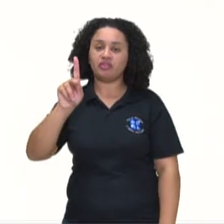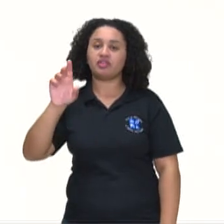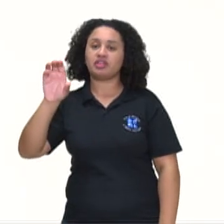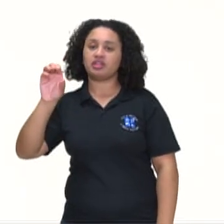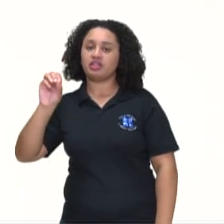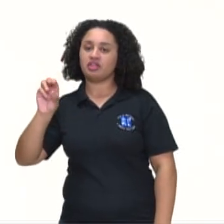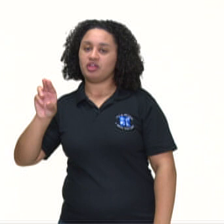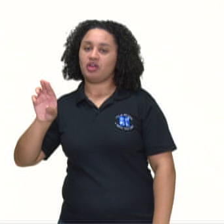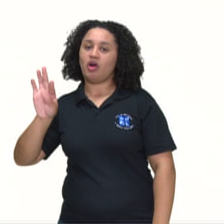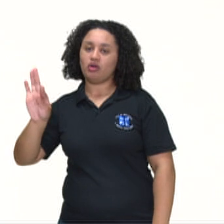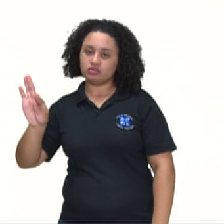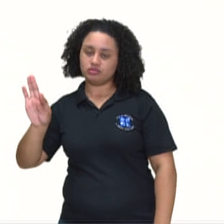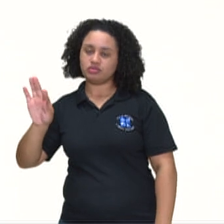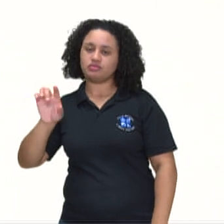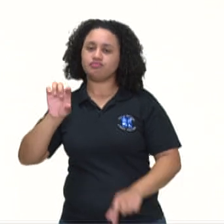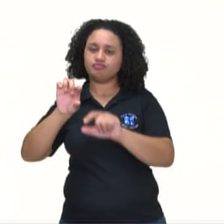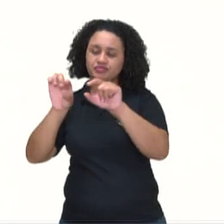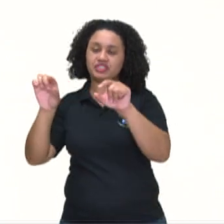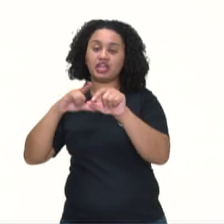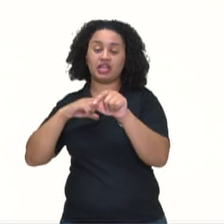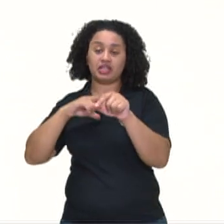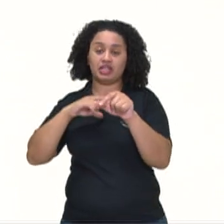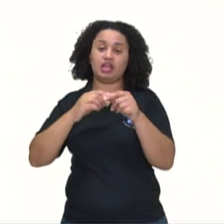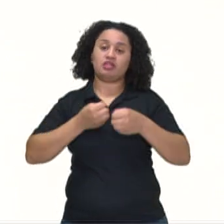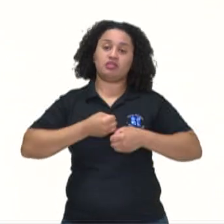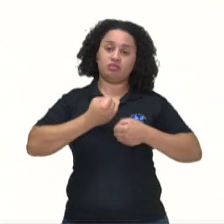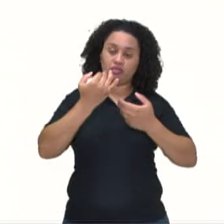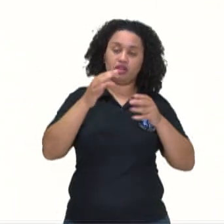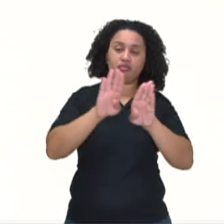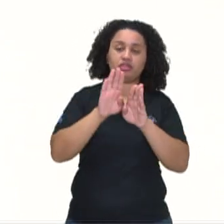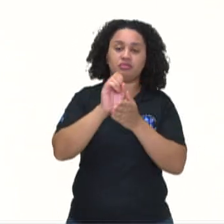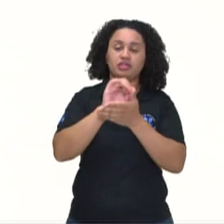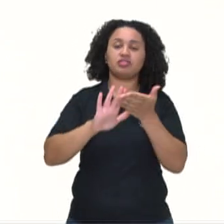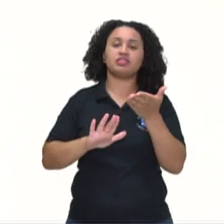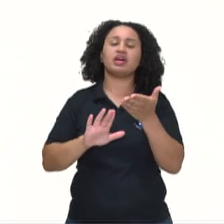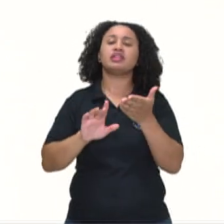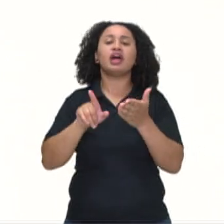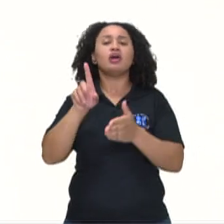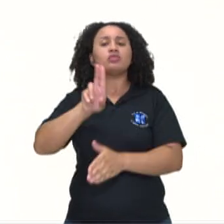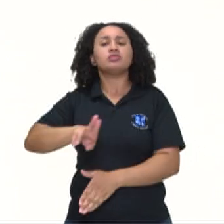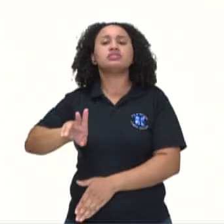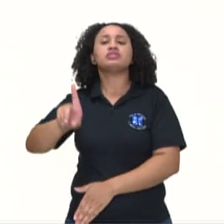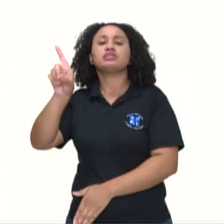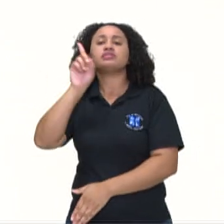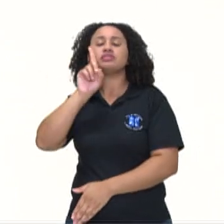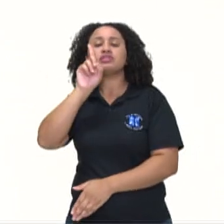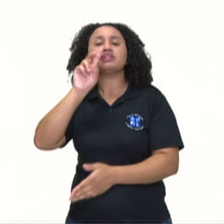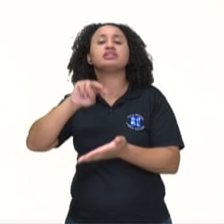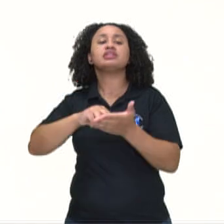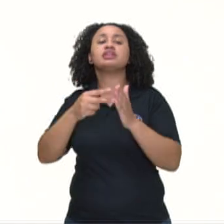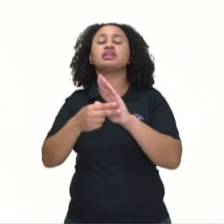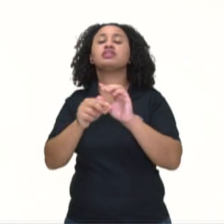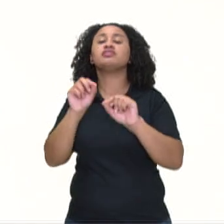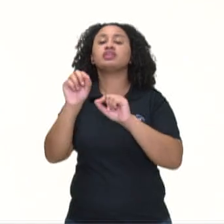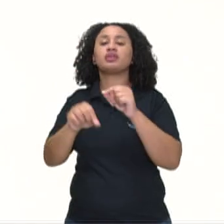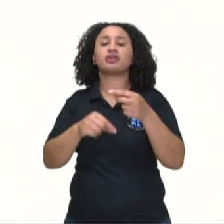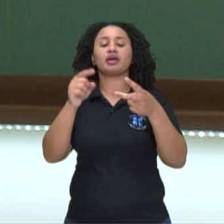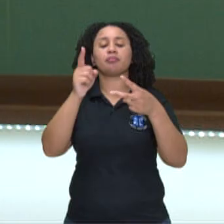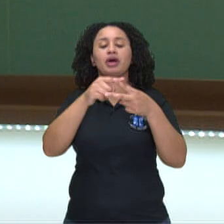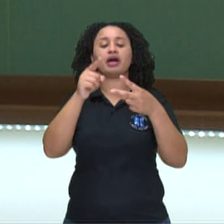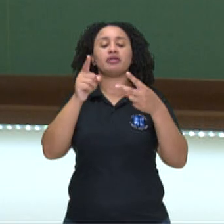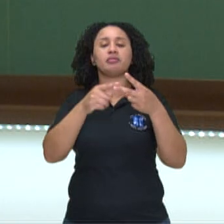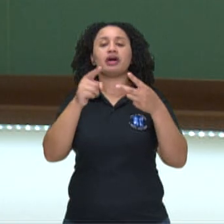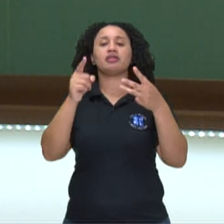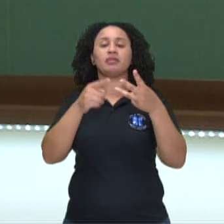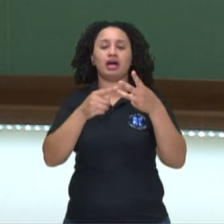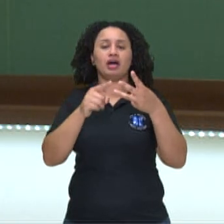nosso poema e no nosso exercício, é mais usado nos Estados Unidos e significa o quê? Aprovado, reprovado